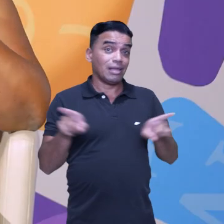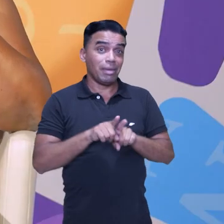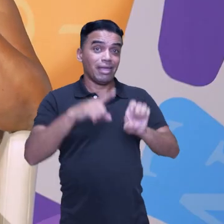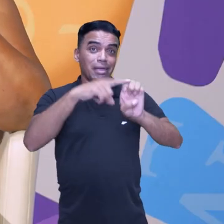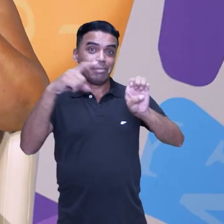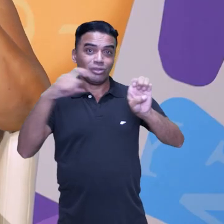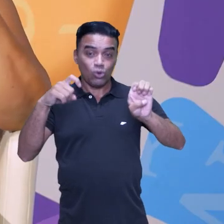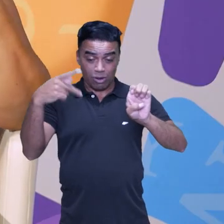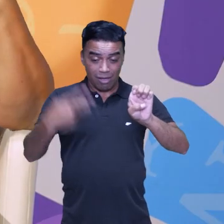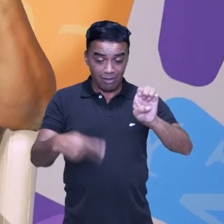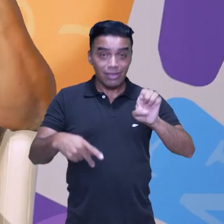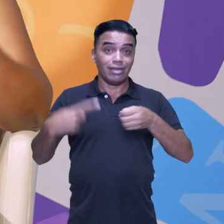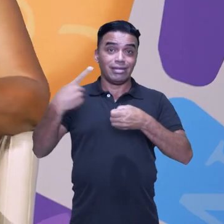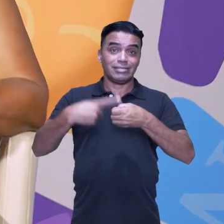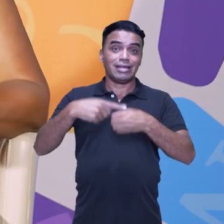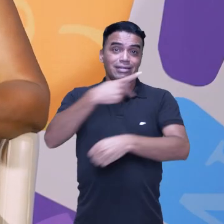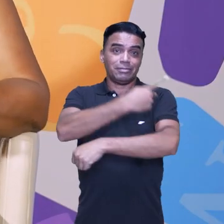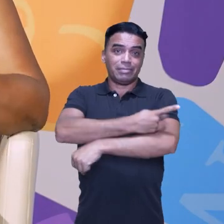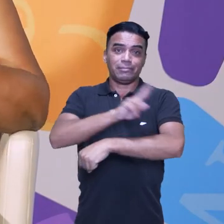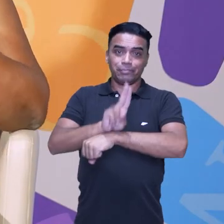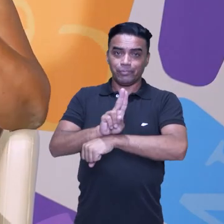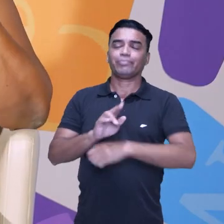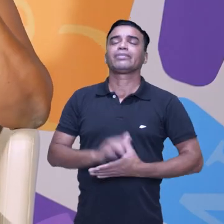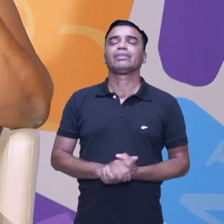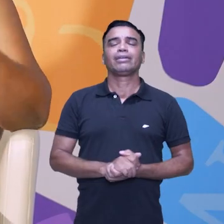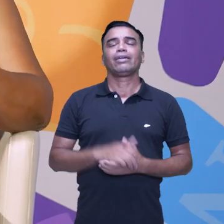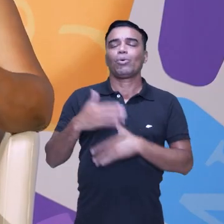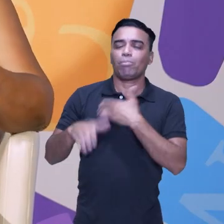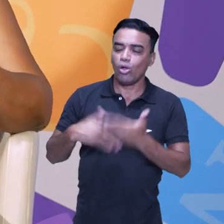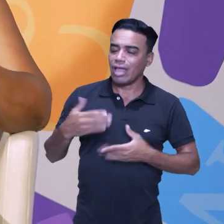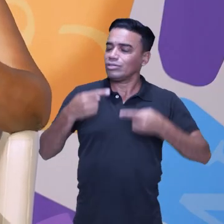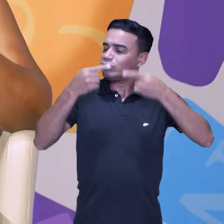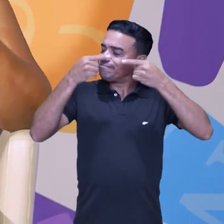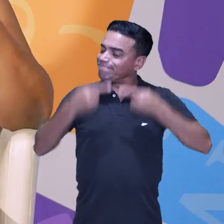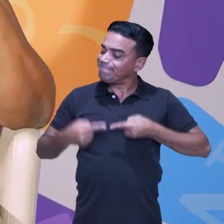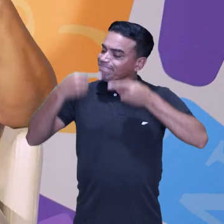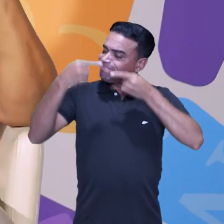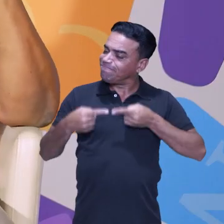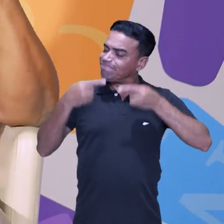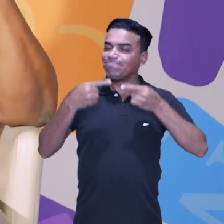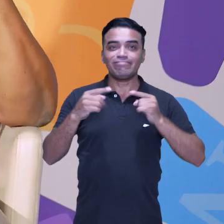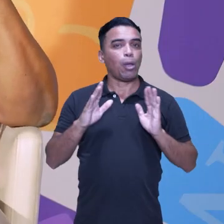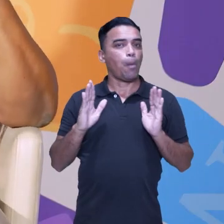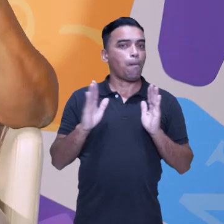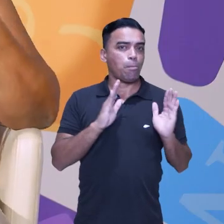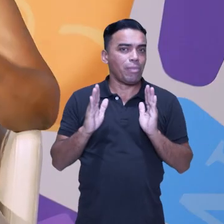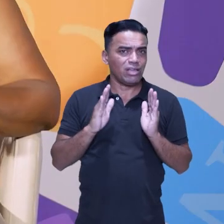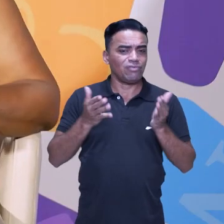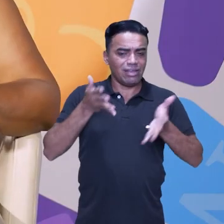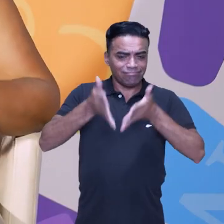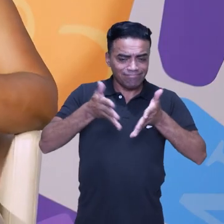na nossa cidade. Então, eu passei por um processo de muito desafio, né, porque é um momento que você vai falar